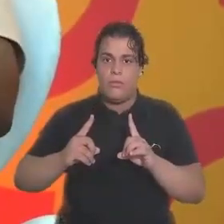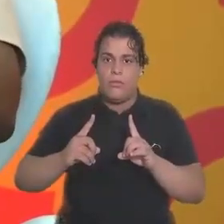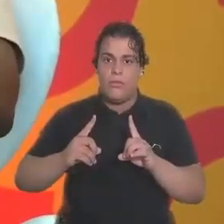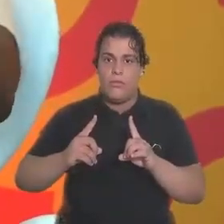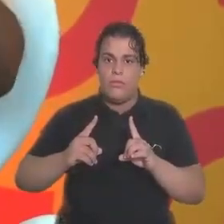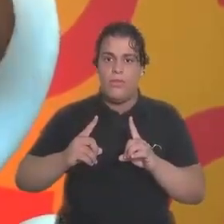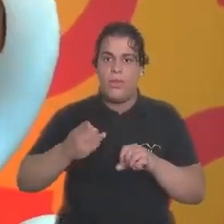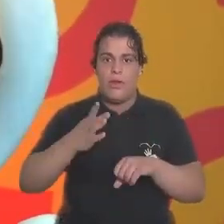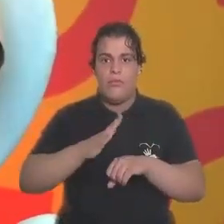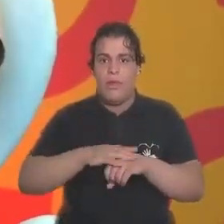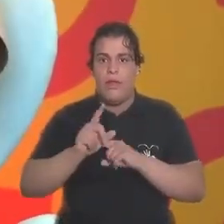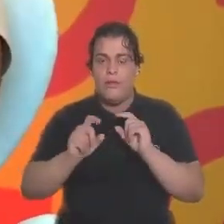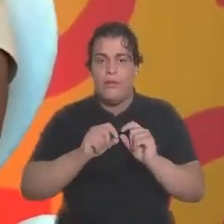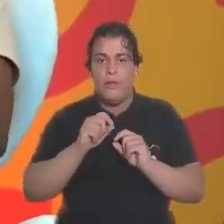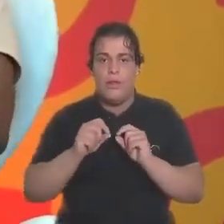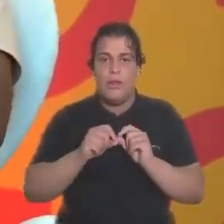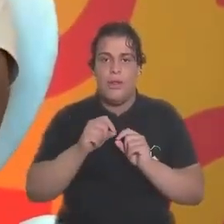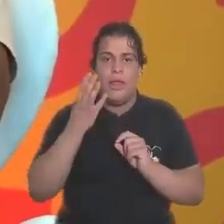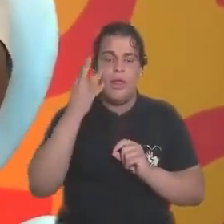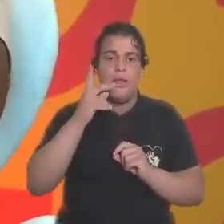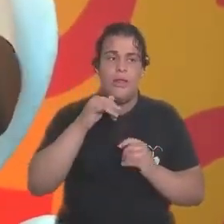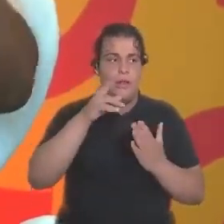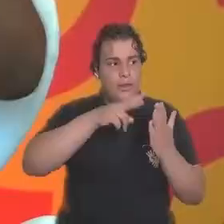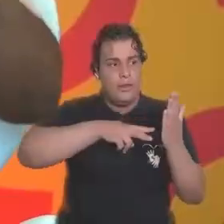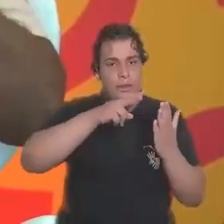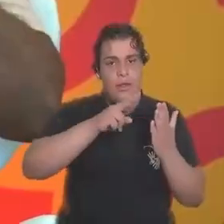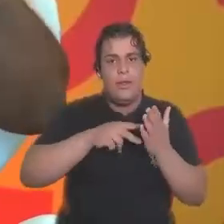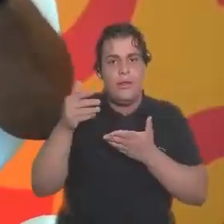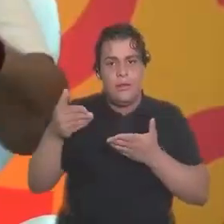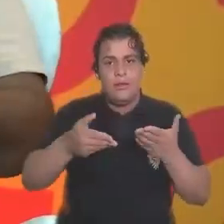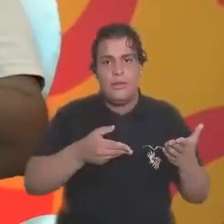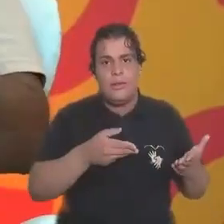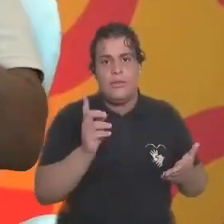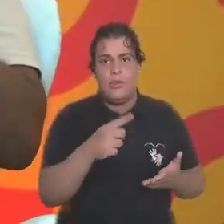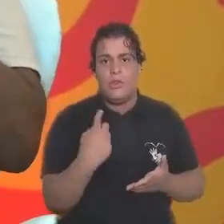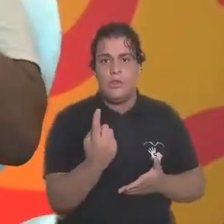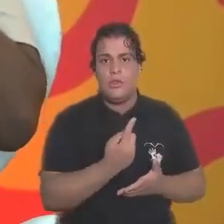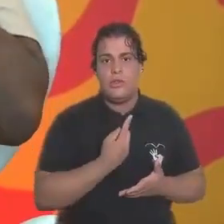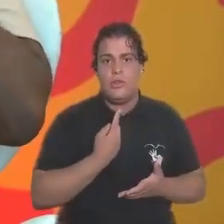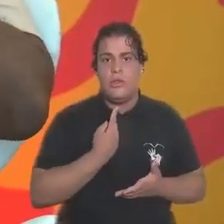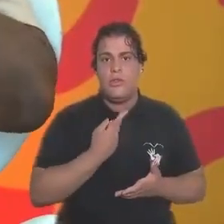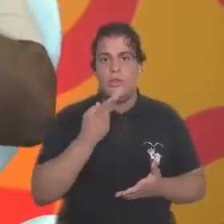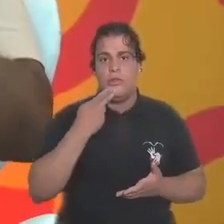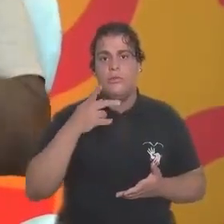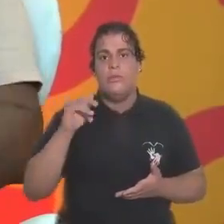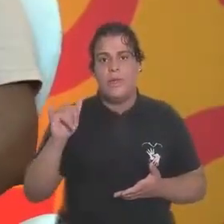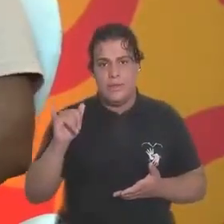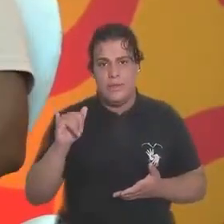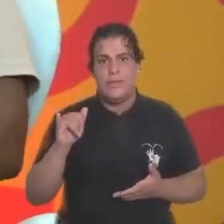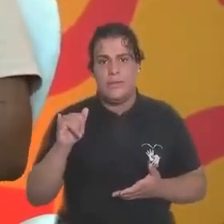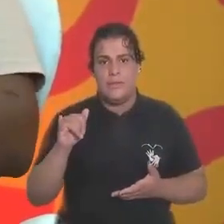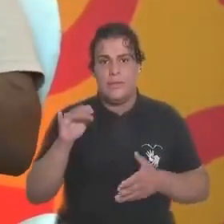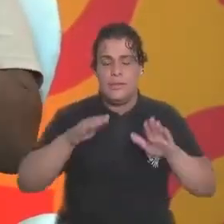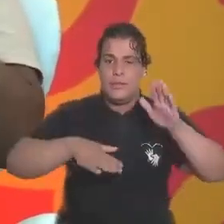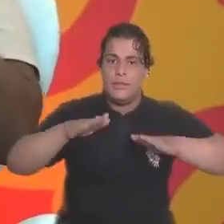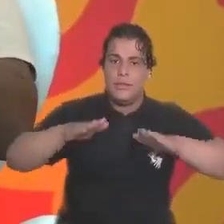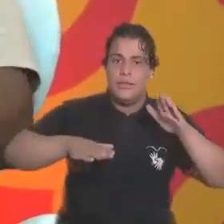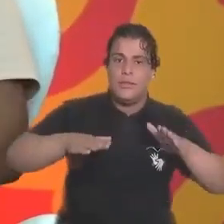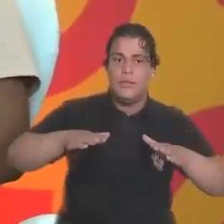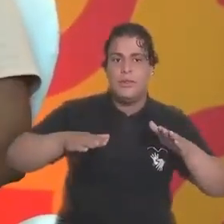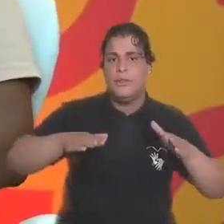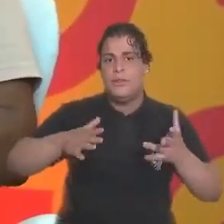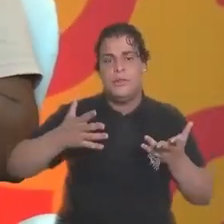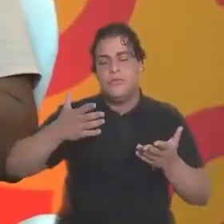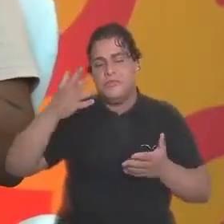criança que está lendo, que muitas vezes ela vai trazer para dentro de casa, vai trazer para os pais, para nós pais, que muitas vezes a gente deixa passar a gente